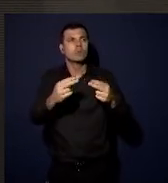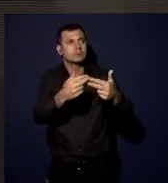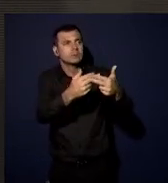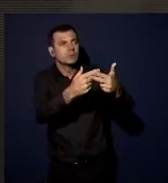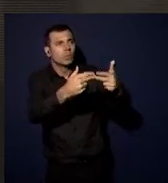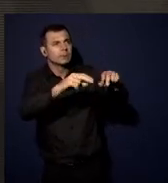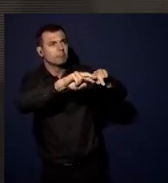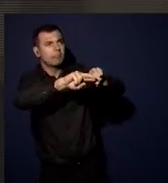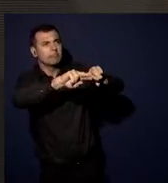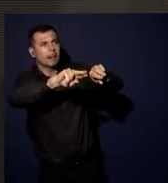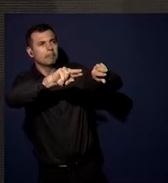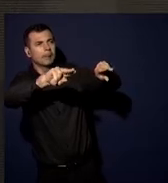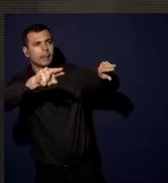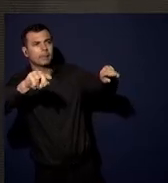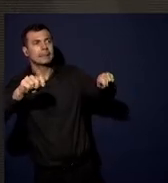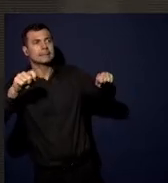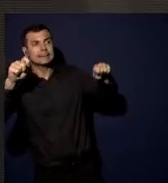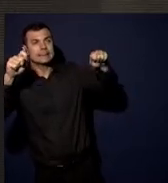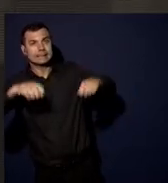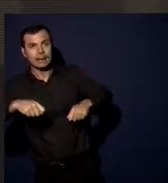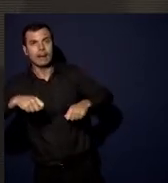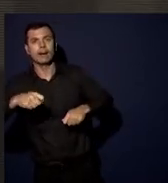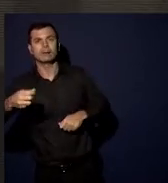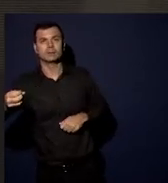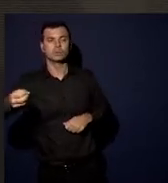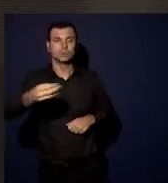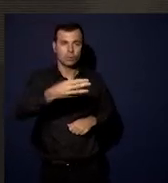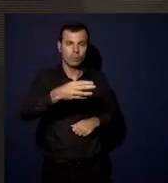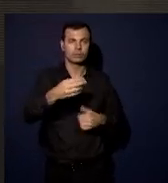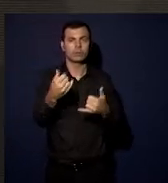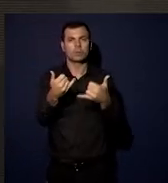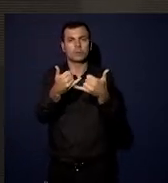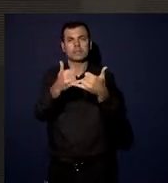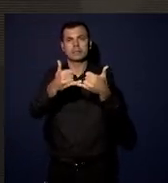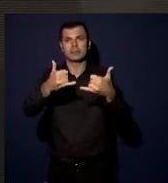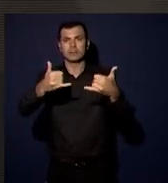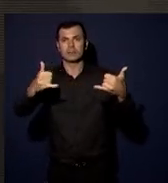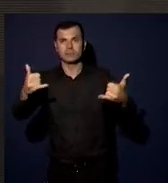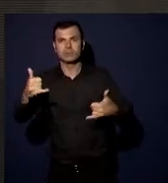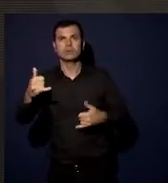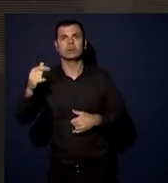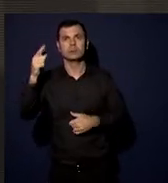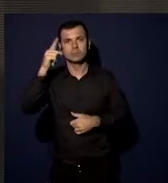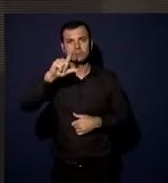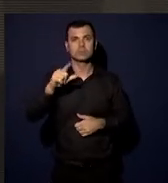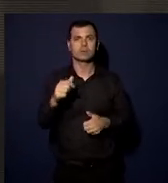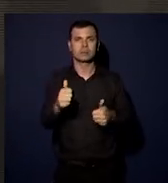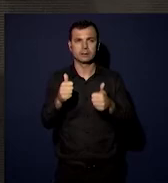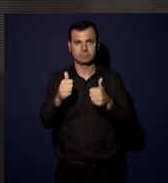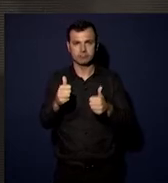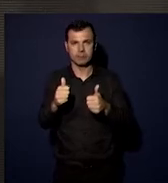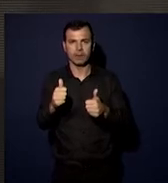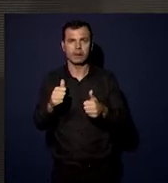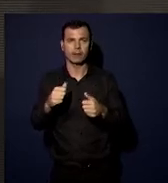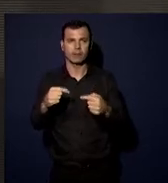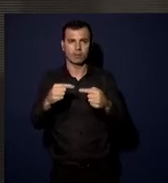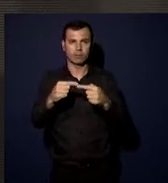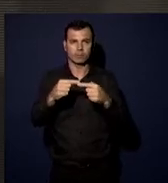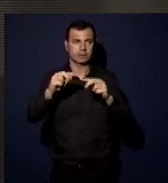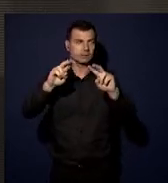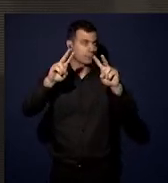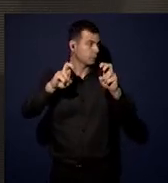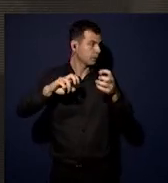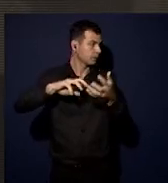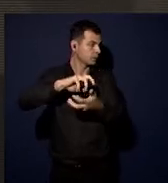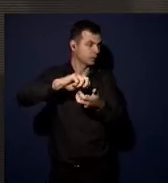e a gente tem a capacidade de fato de gerar uma energia elétrica absolutamente diferenciada em termos de sustentabilidade